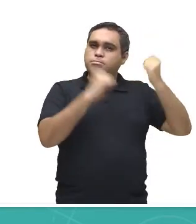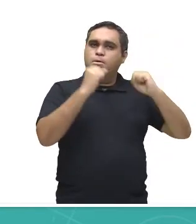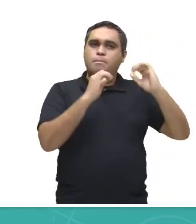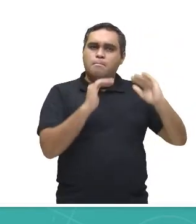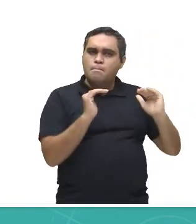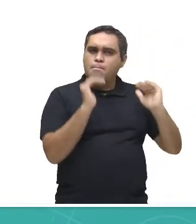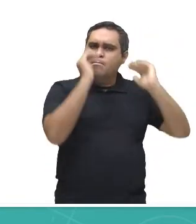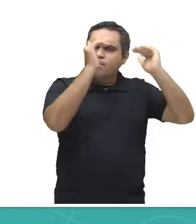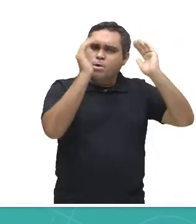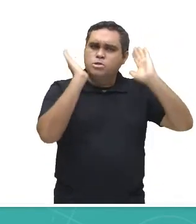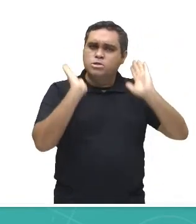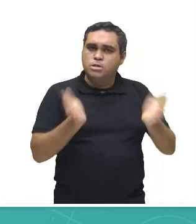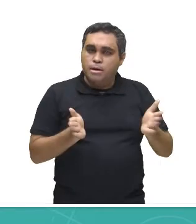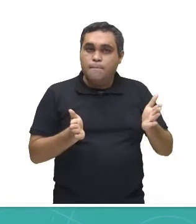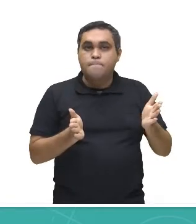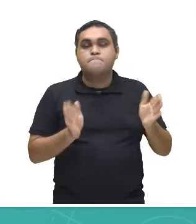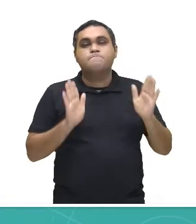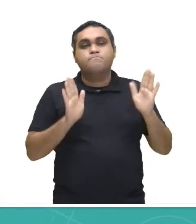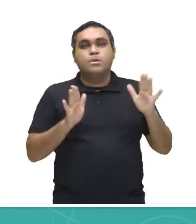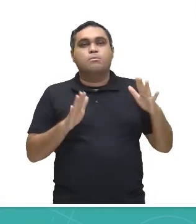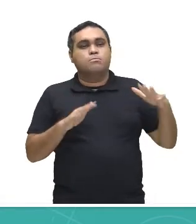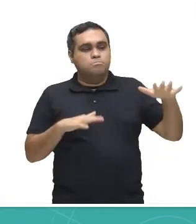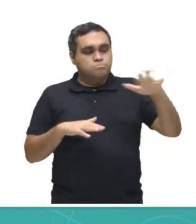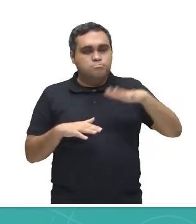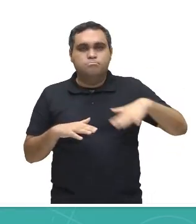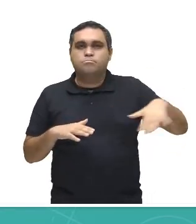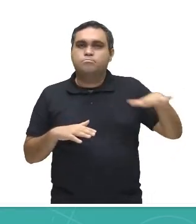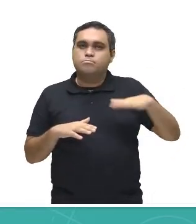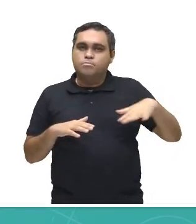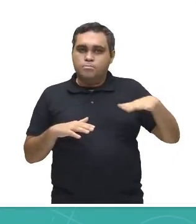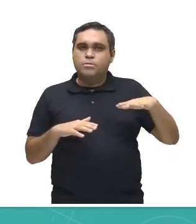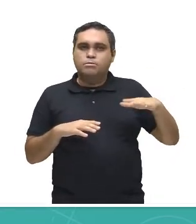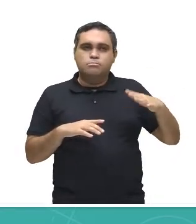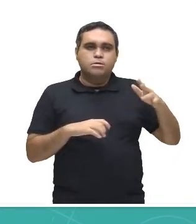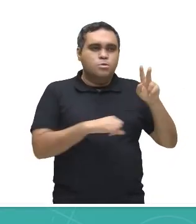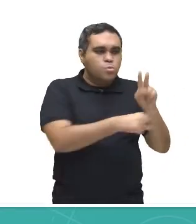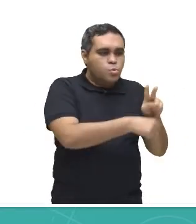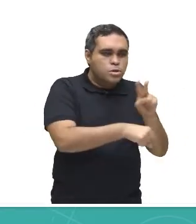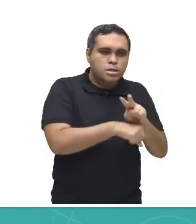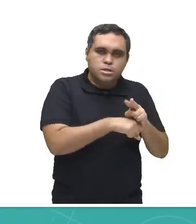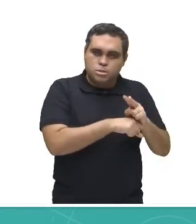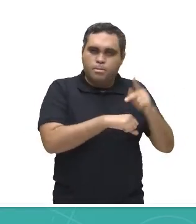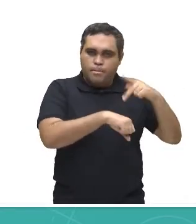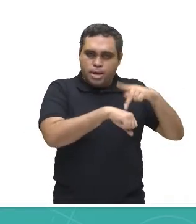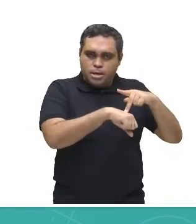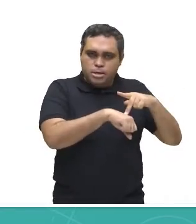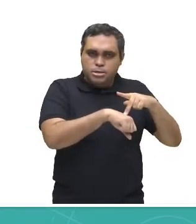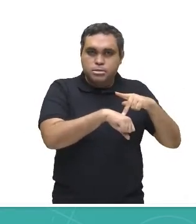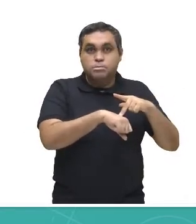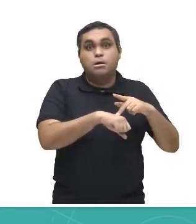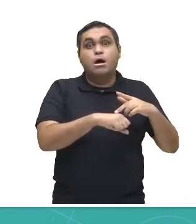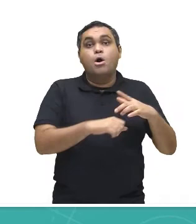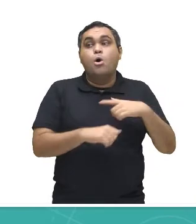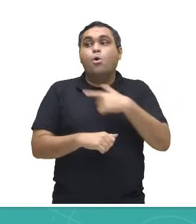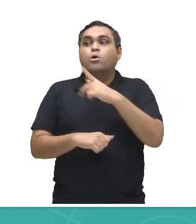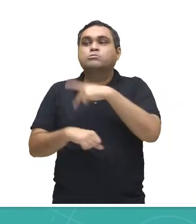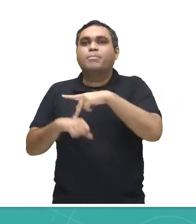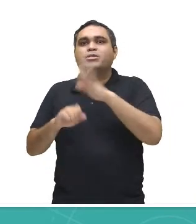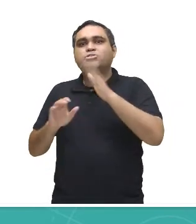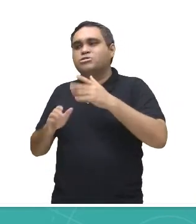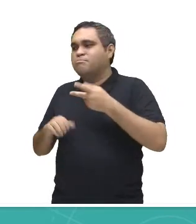no seu processo de formação do território, eles chegam depois, nessa corrida de divisão da África e da